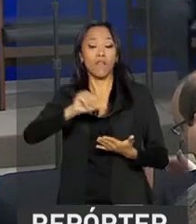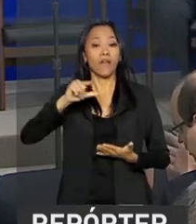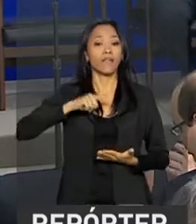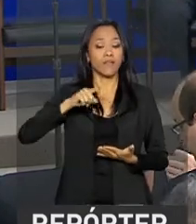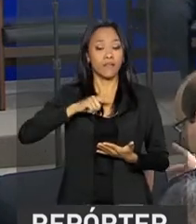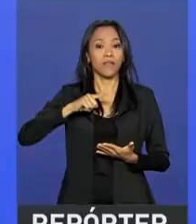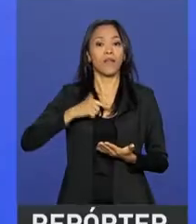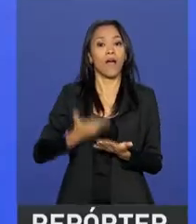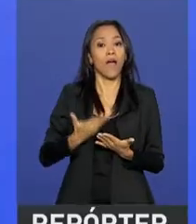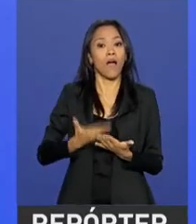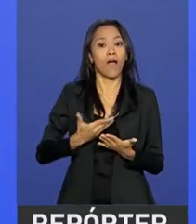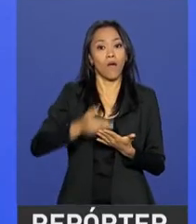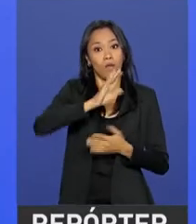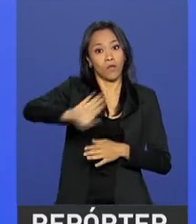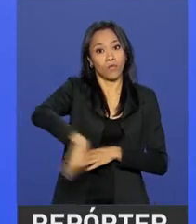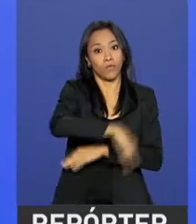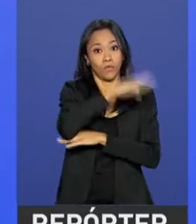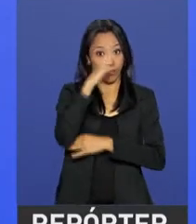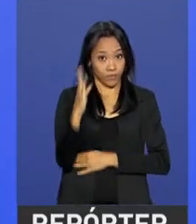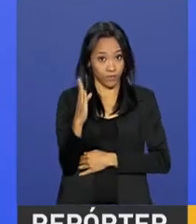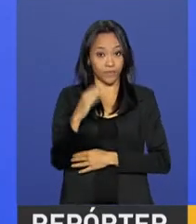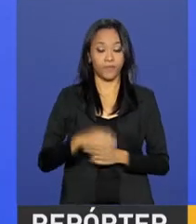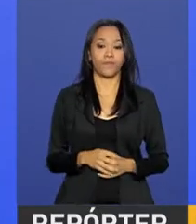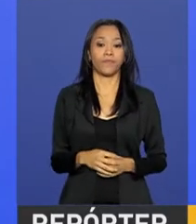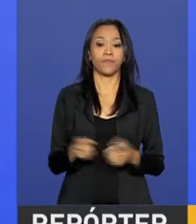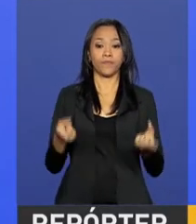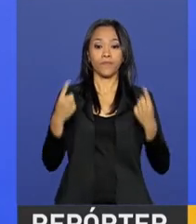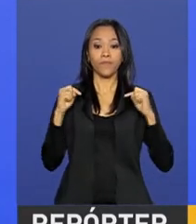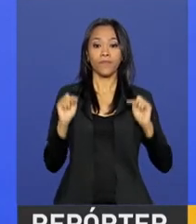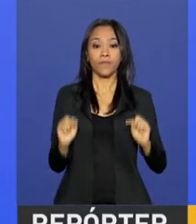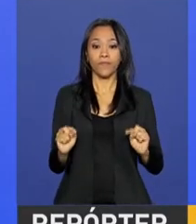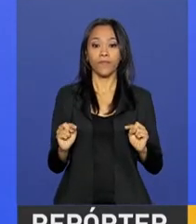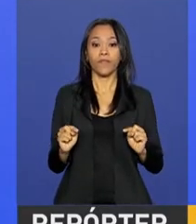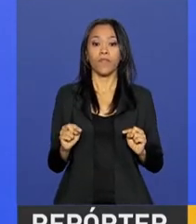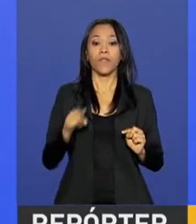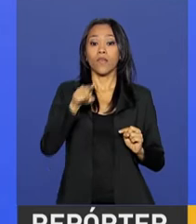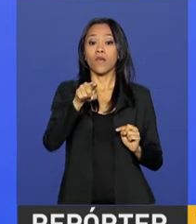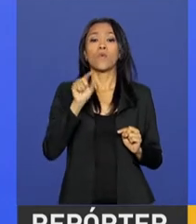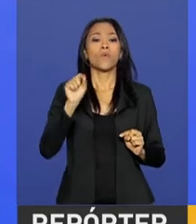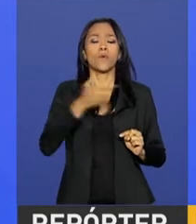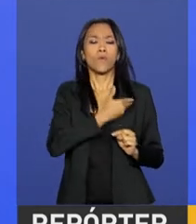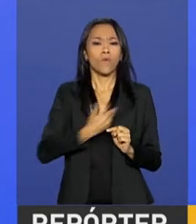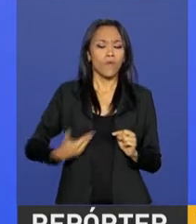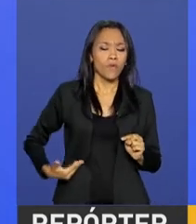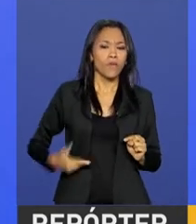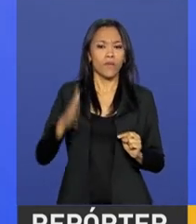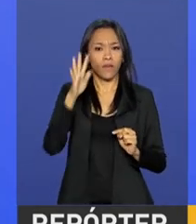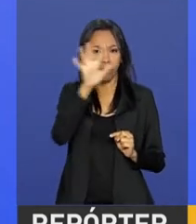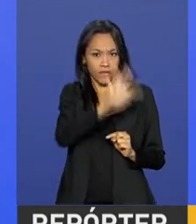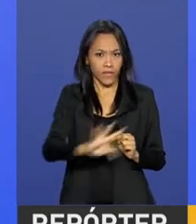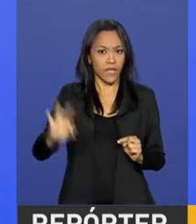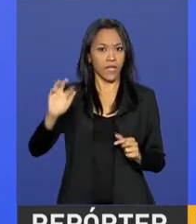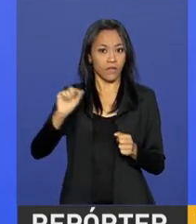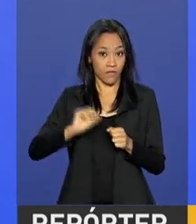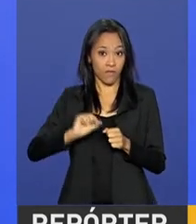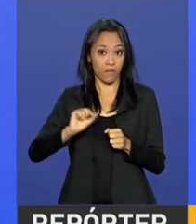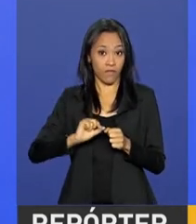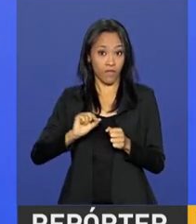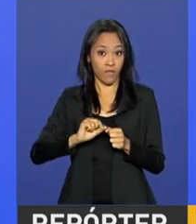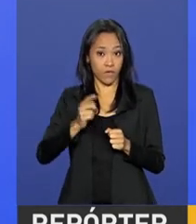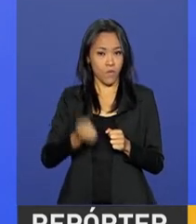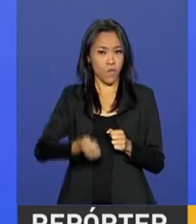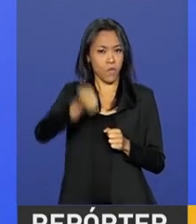todo o dia o que o governo federal produziu é nesses quase